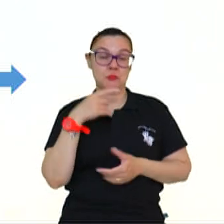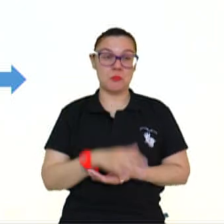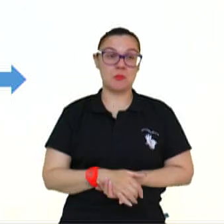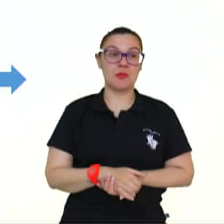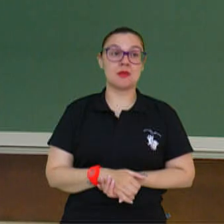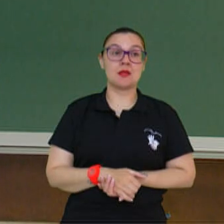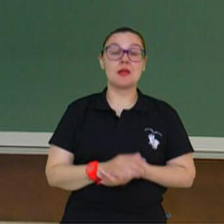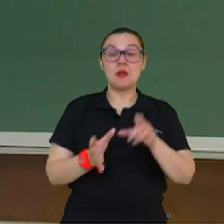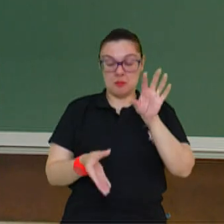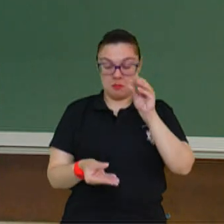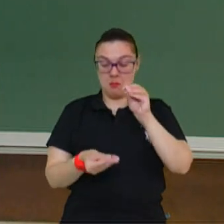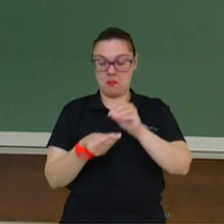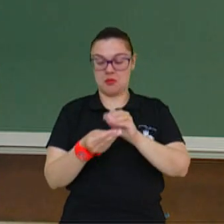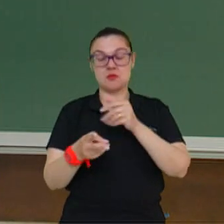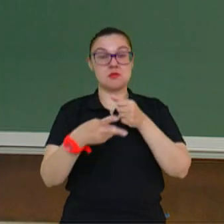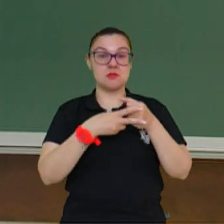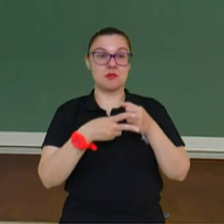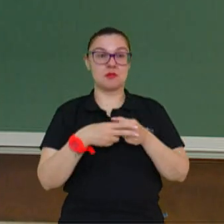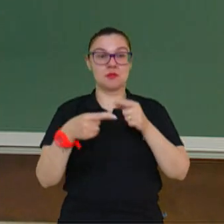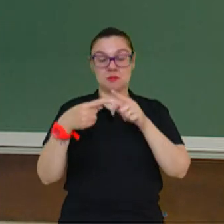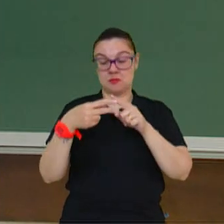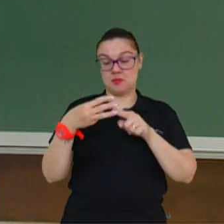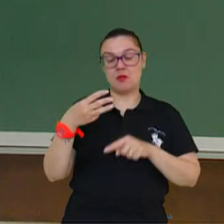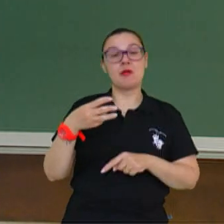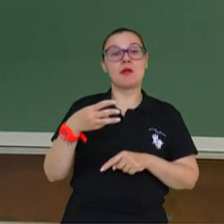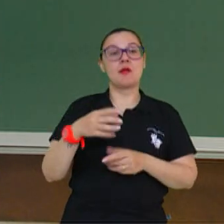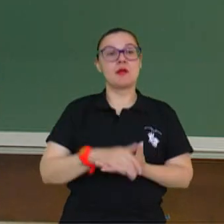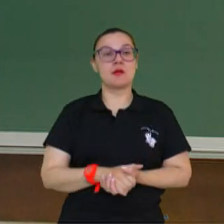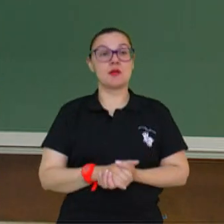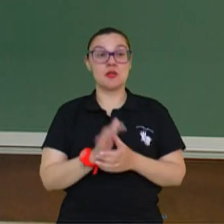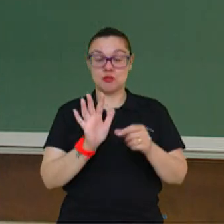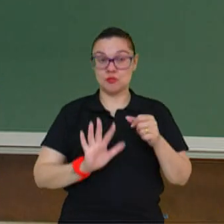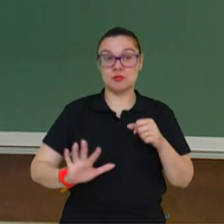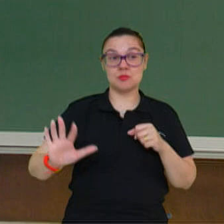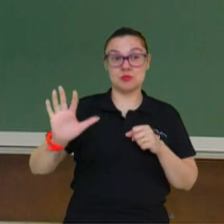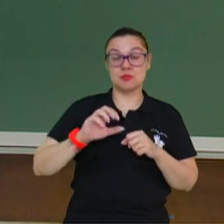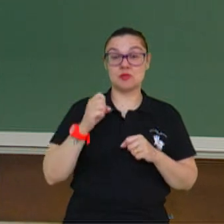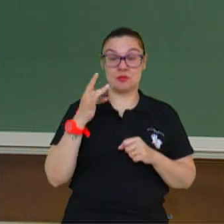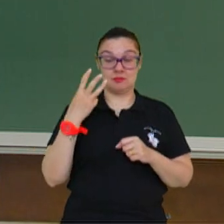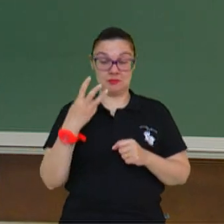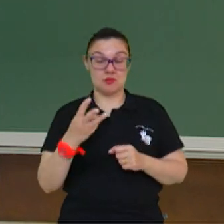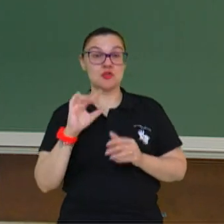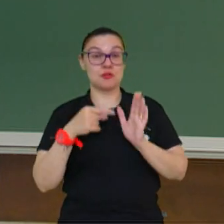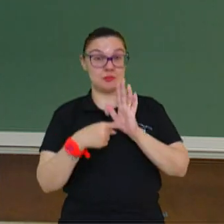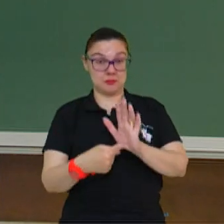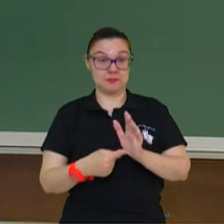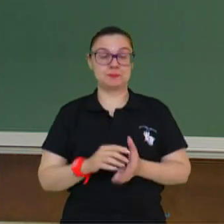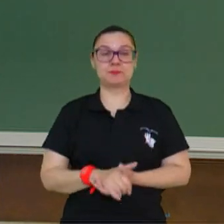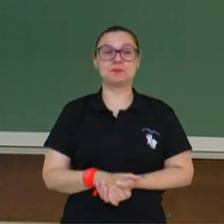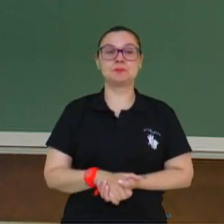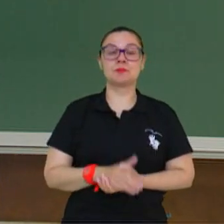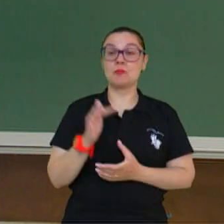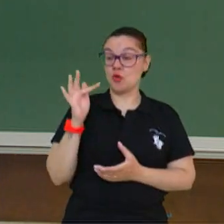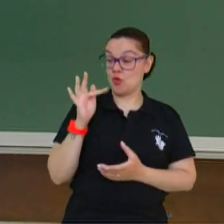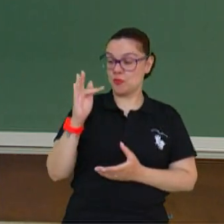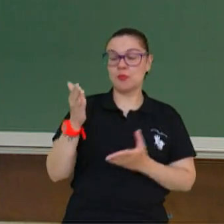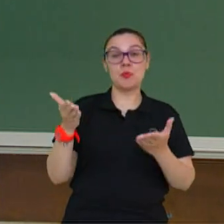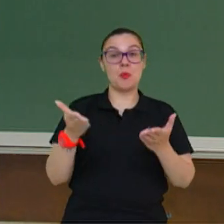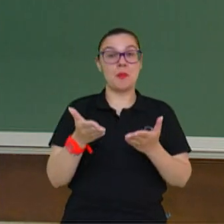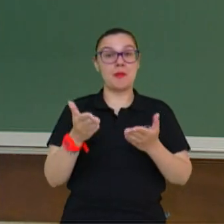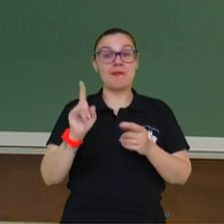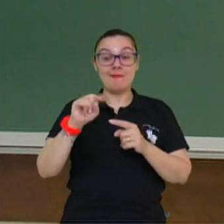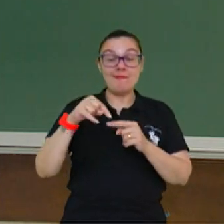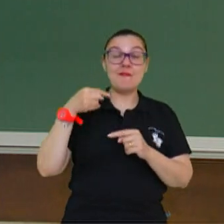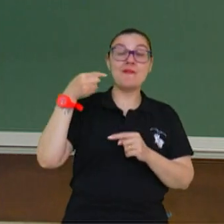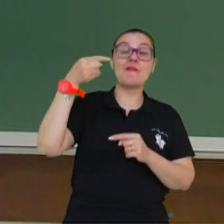temos menos conjugações, nós só temos 3, aqui nós temos estas todas. No subjuntivo nós só temos 3, já mostro para vocês. Futuro do presente é aquela ação que está